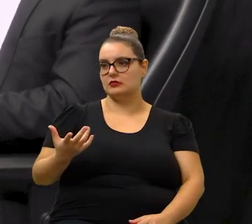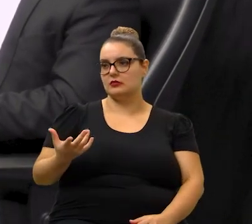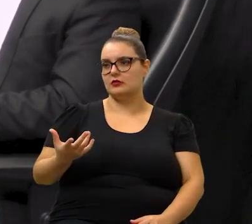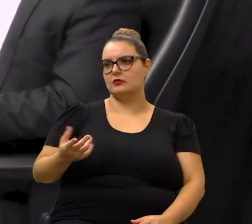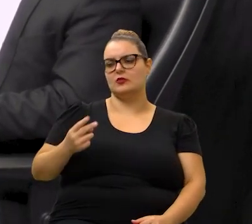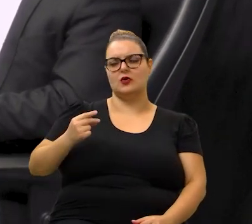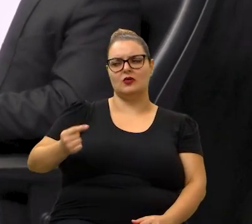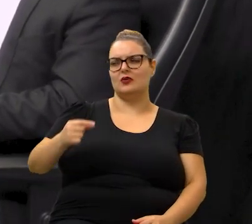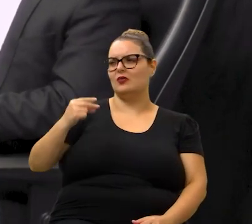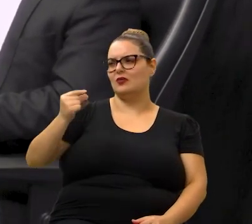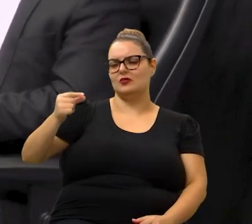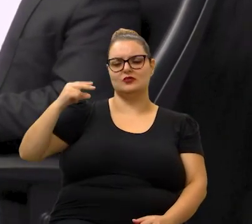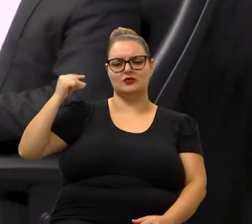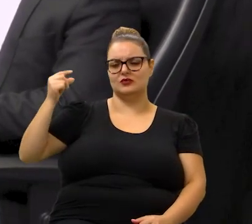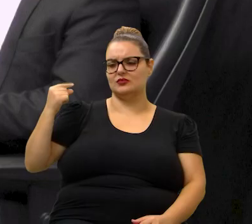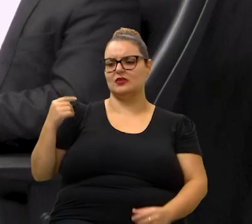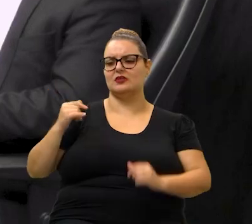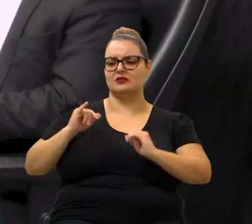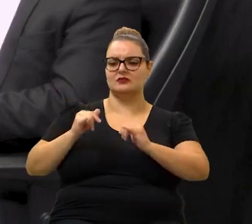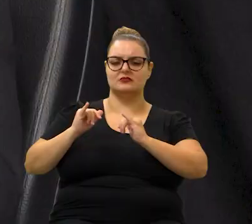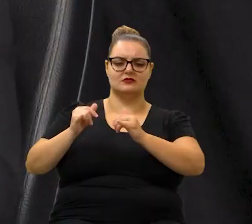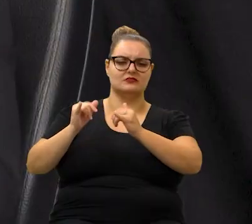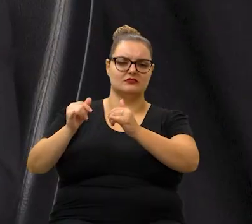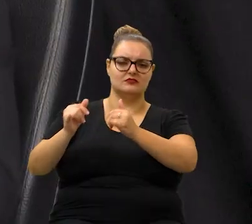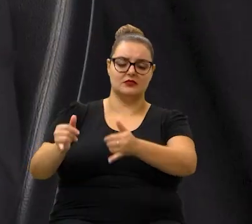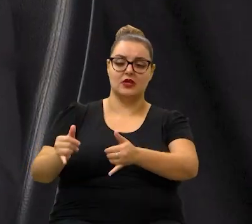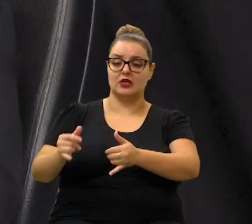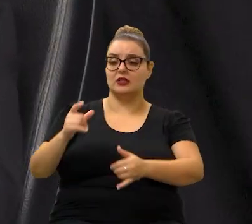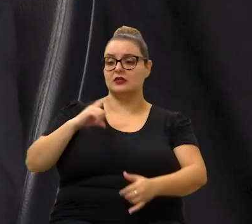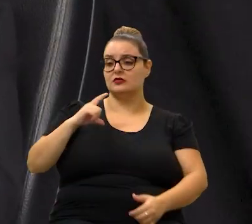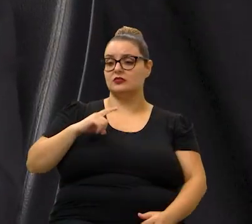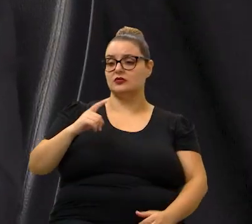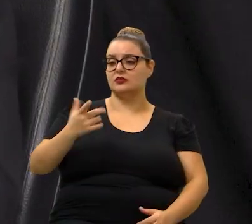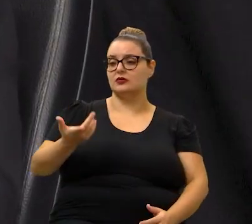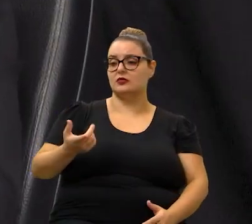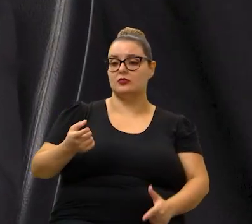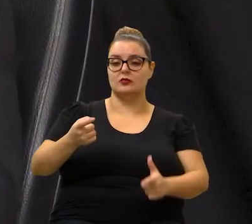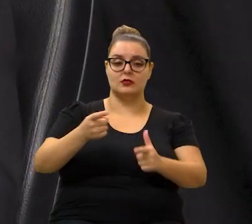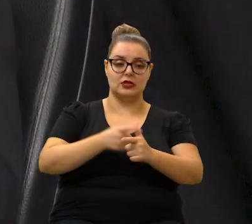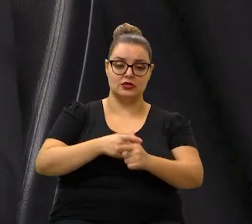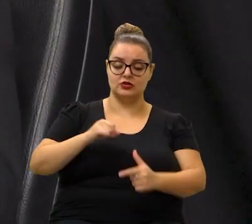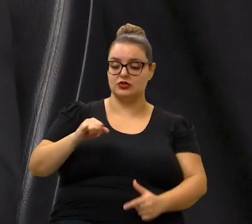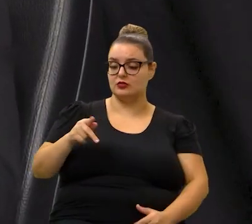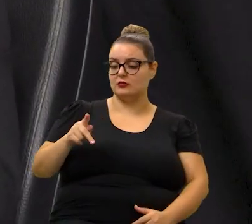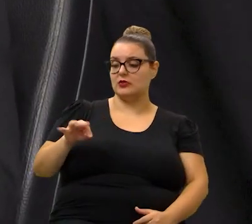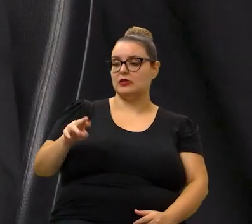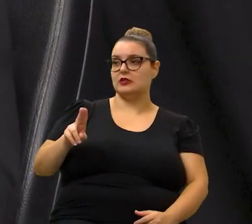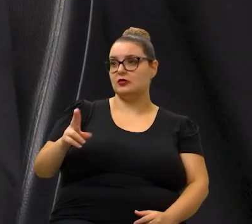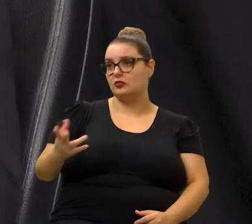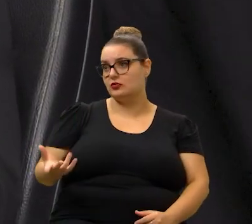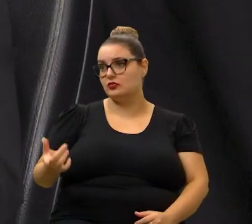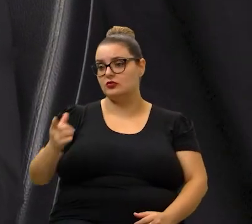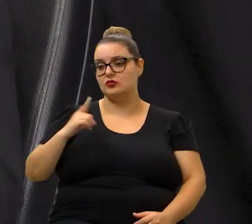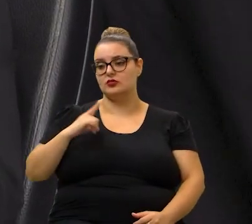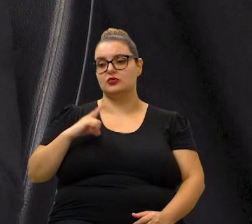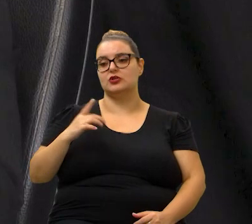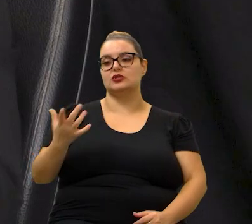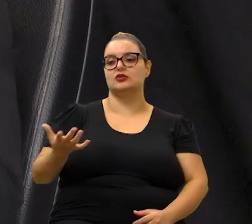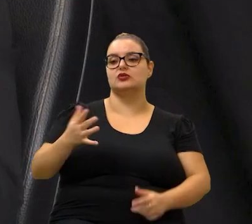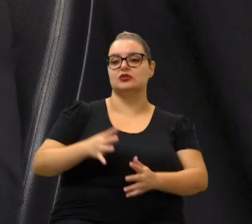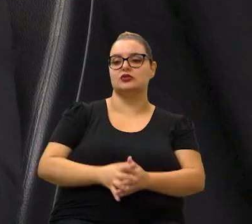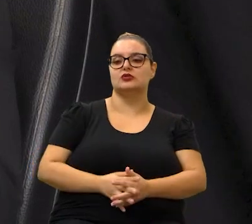questões de anos foi deixando deixando deixando então existia ali já uma dívida de ptu existia ali